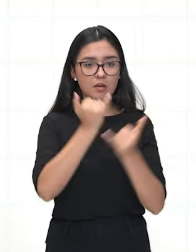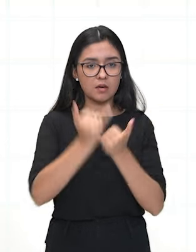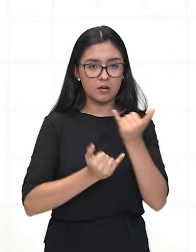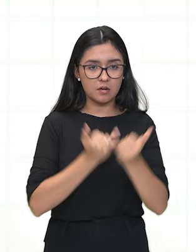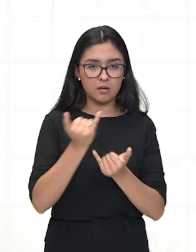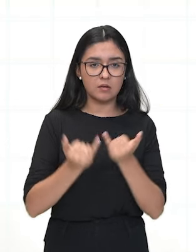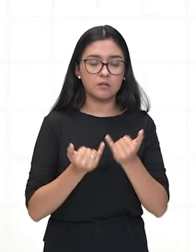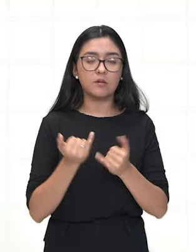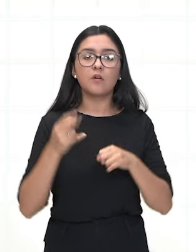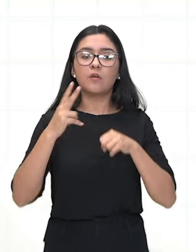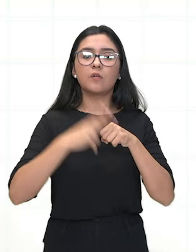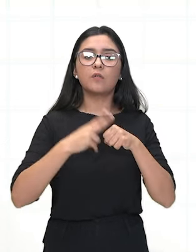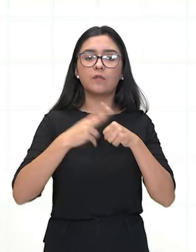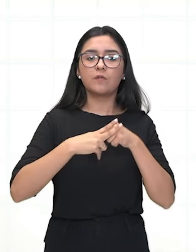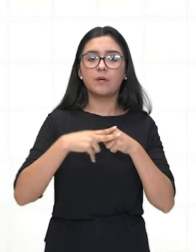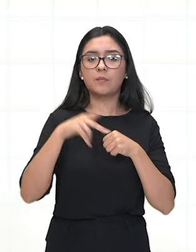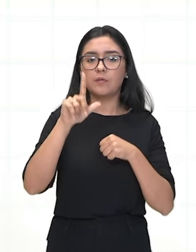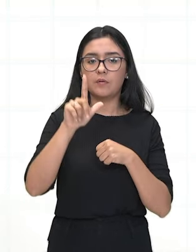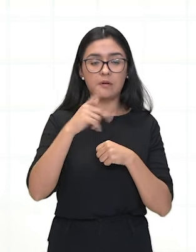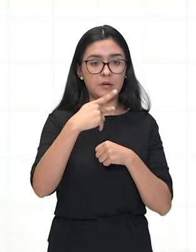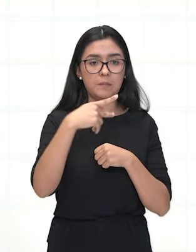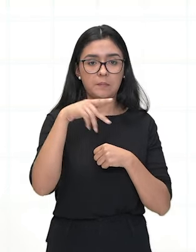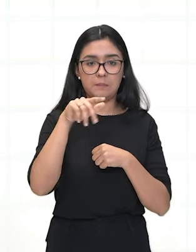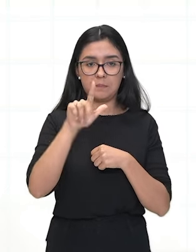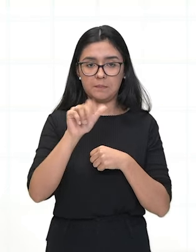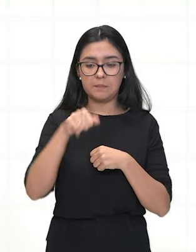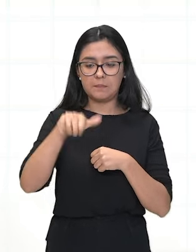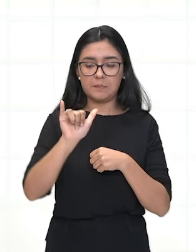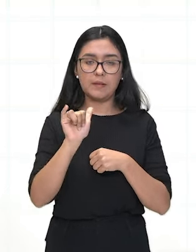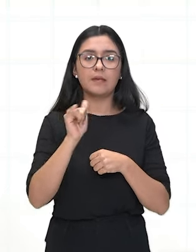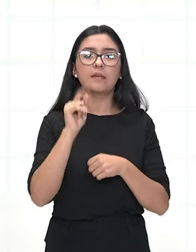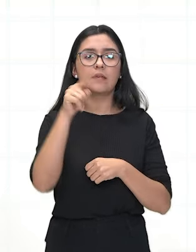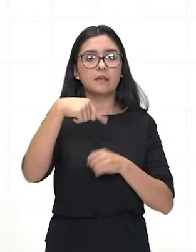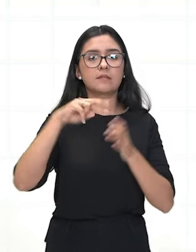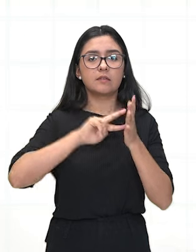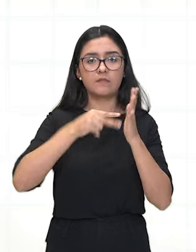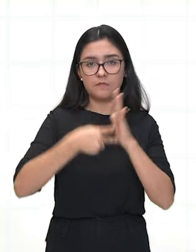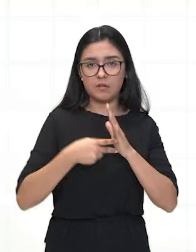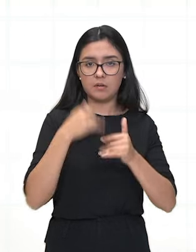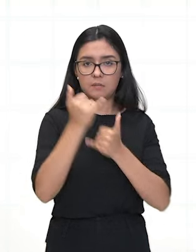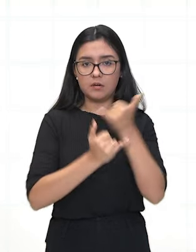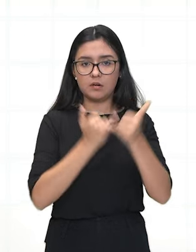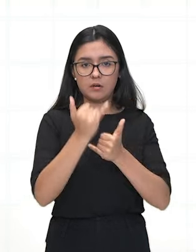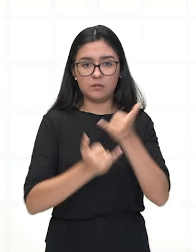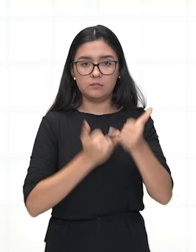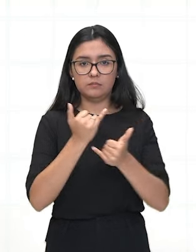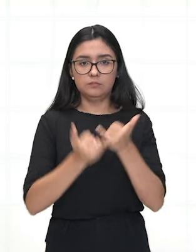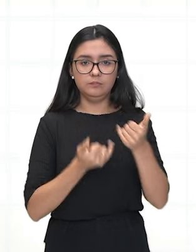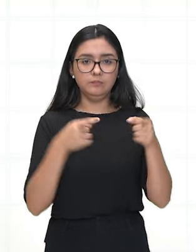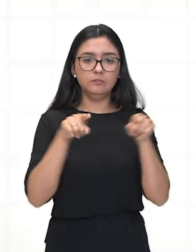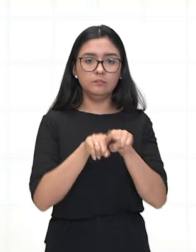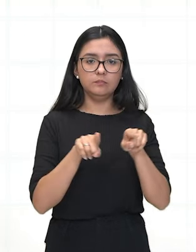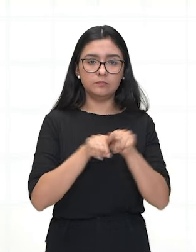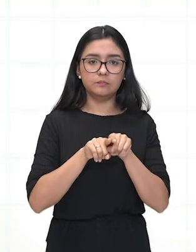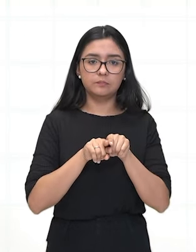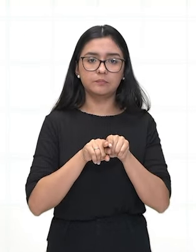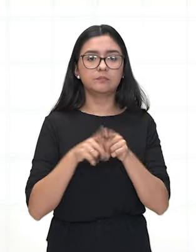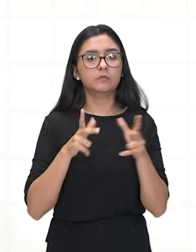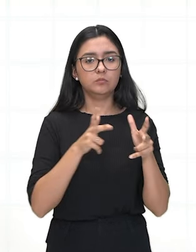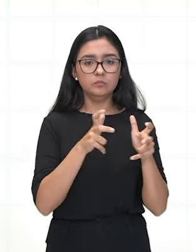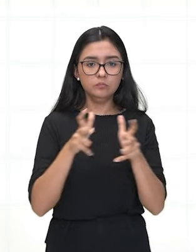meu verbo é o verbo Play que é o verbo brincar e pode ser o verbo também